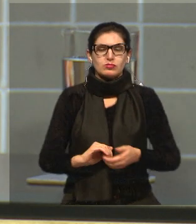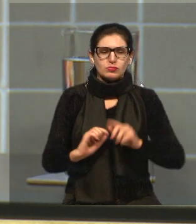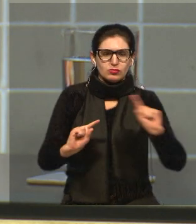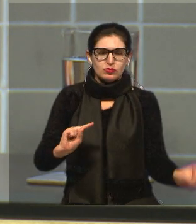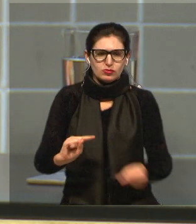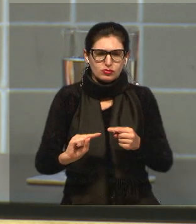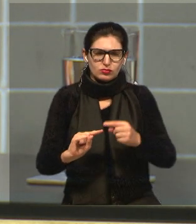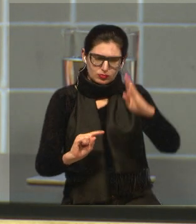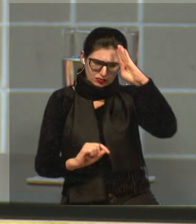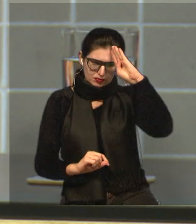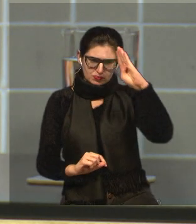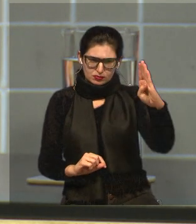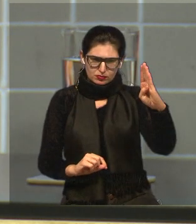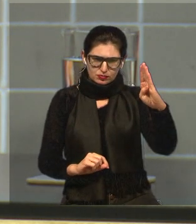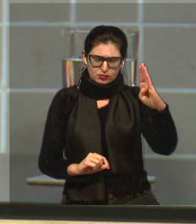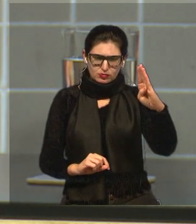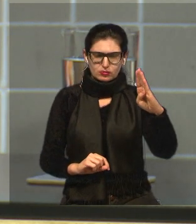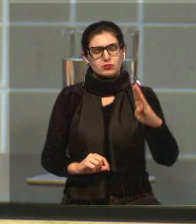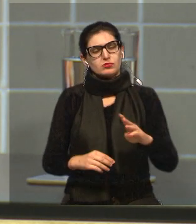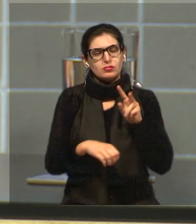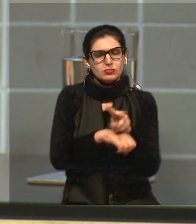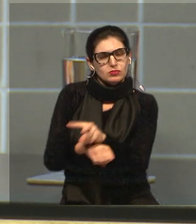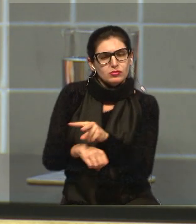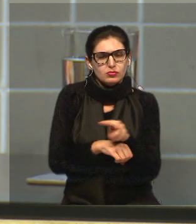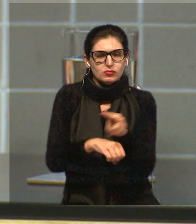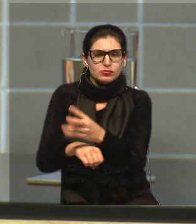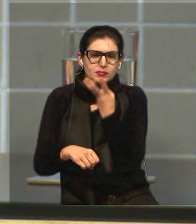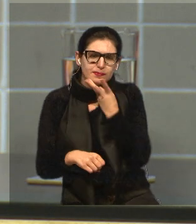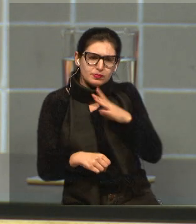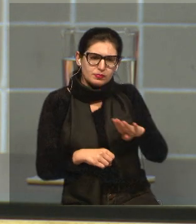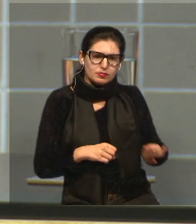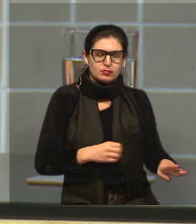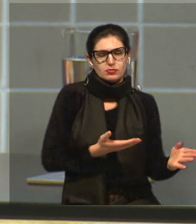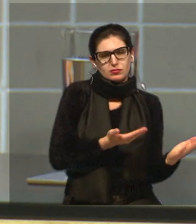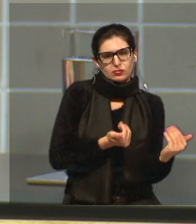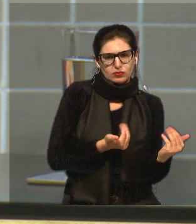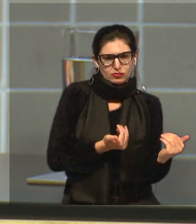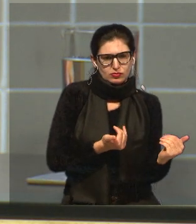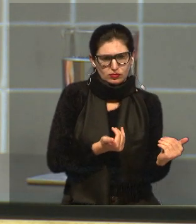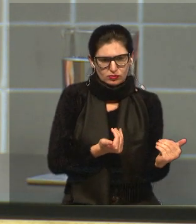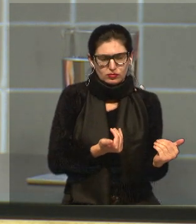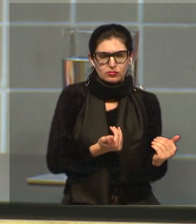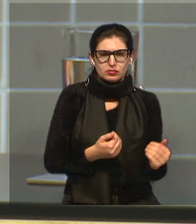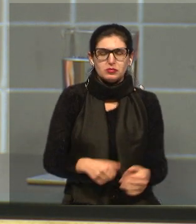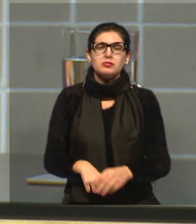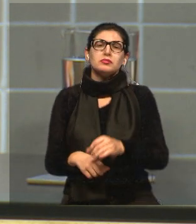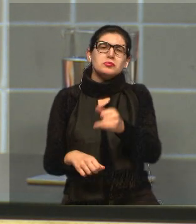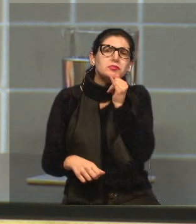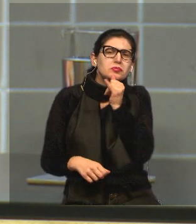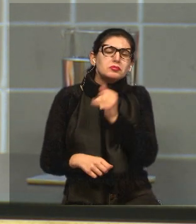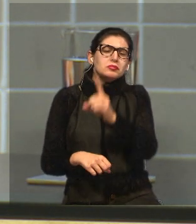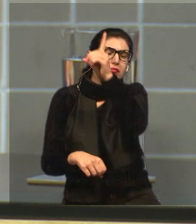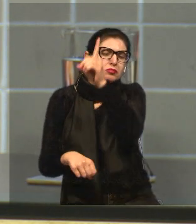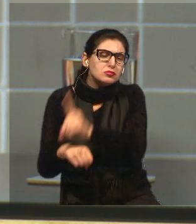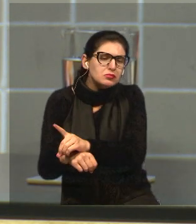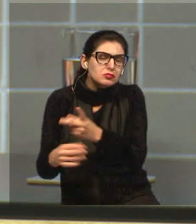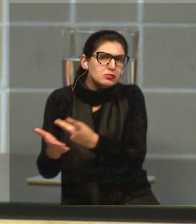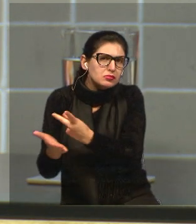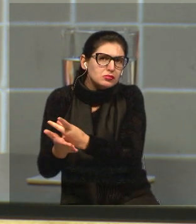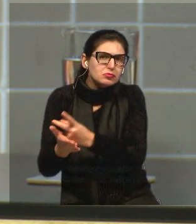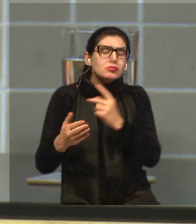finalidade primordial zelar pelas crianças e adolescentes que tiveram seus direitos violados.